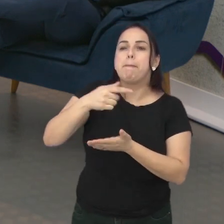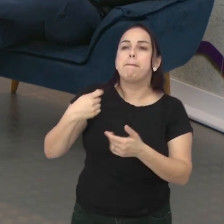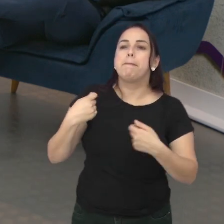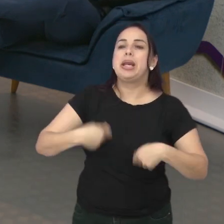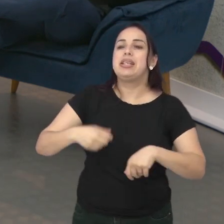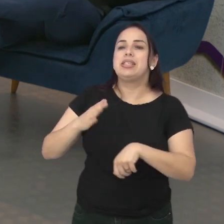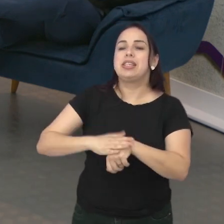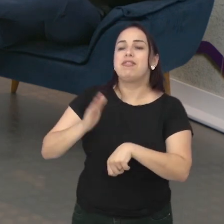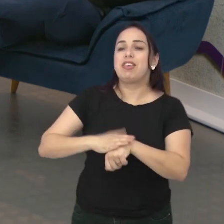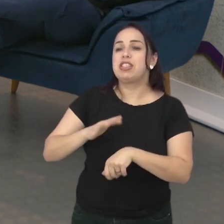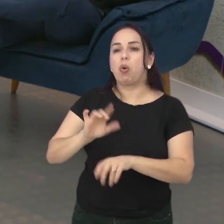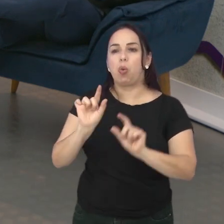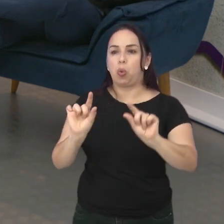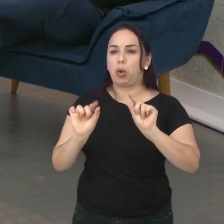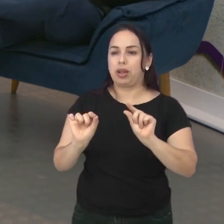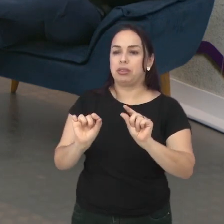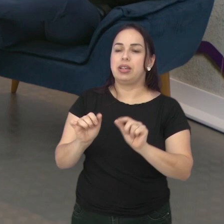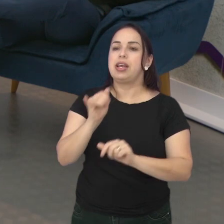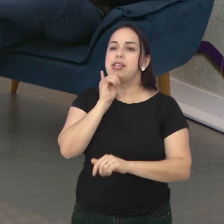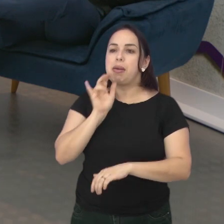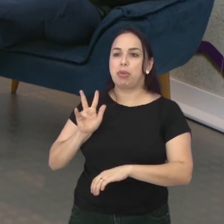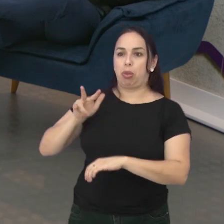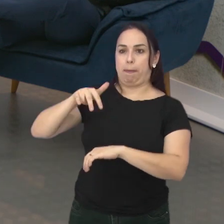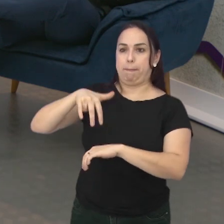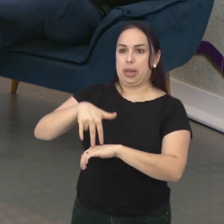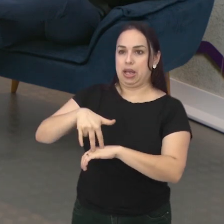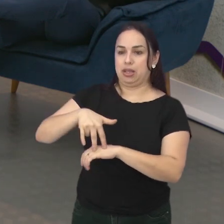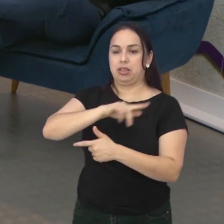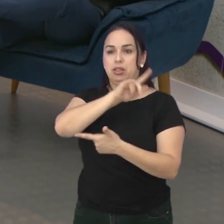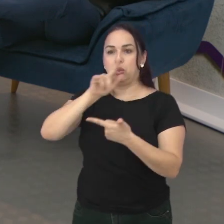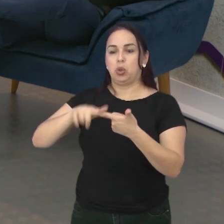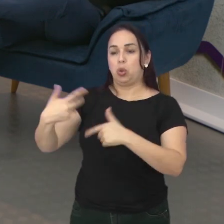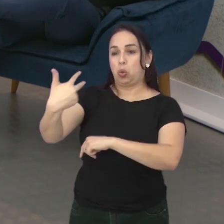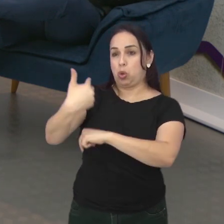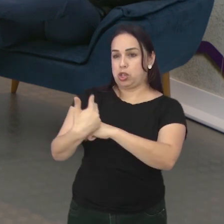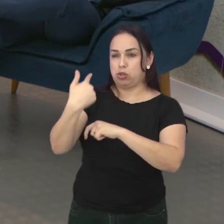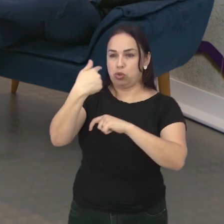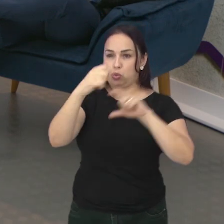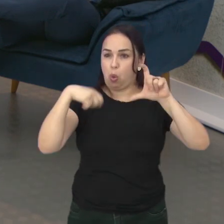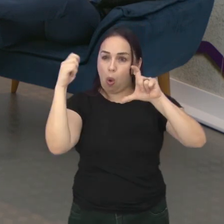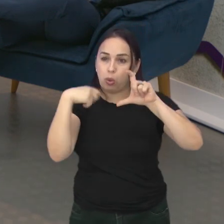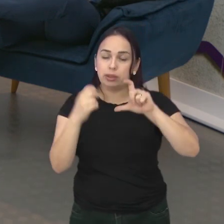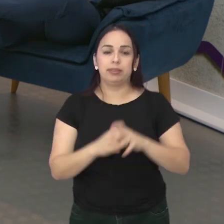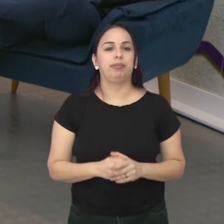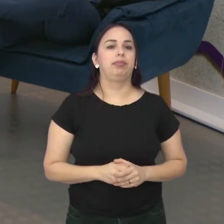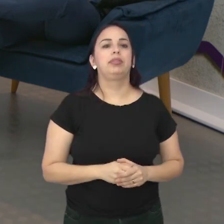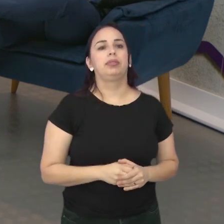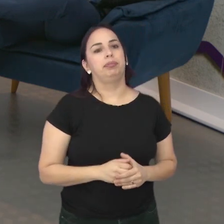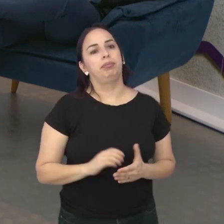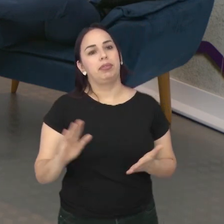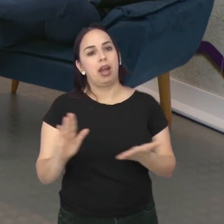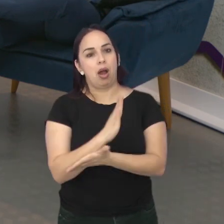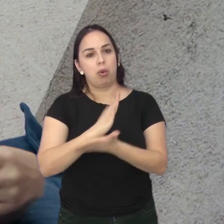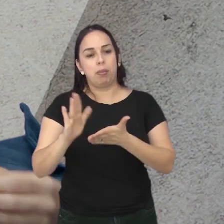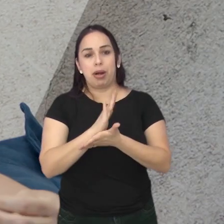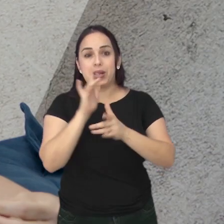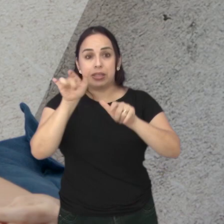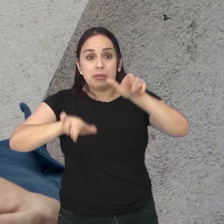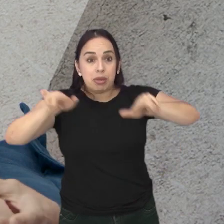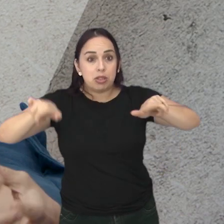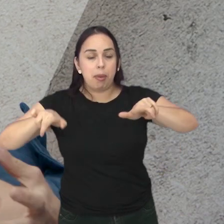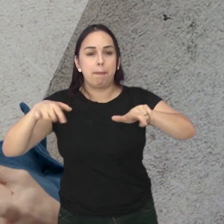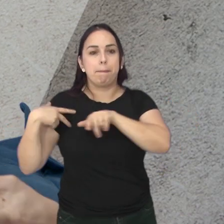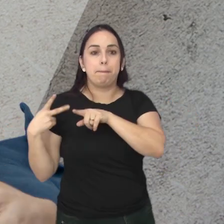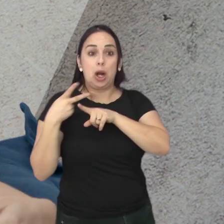teatro, ele precisa desenvolver ali, seja num palco, num estúdio? Bom, muitas